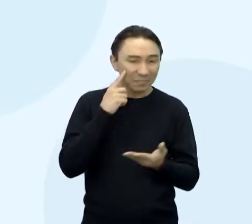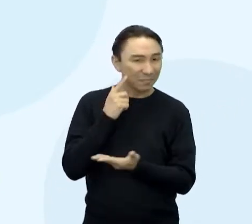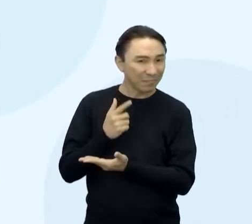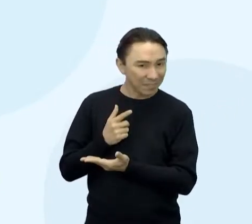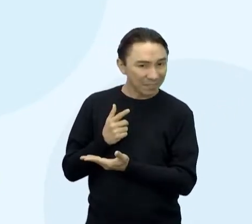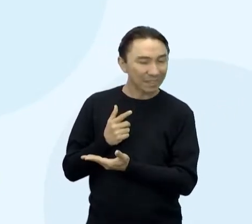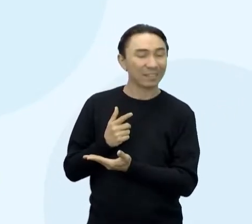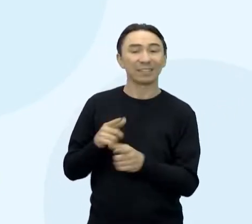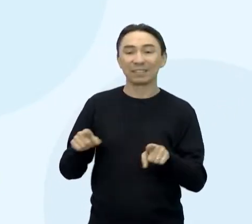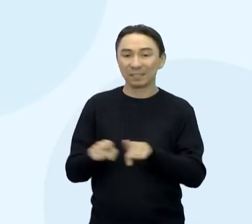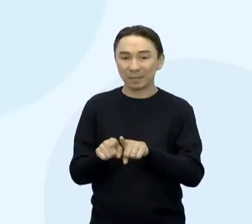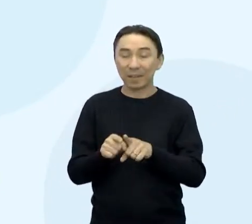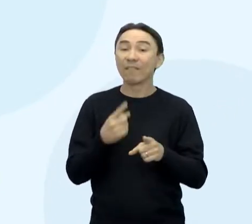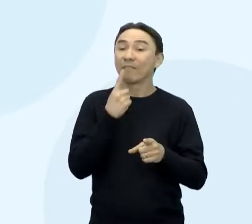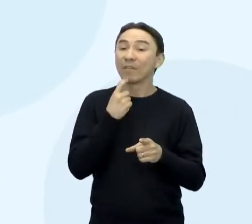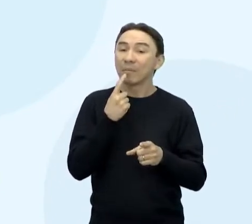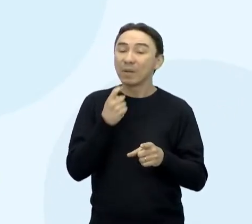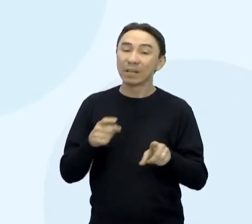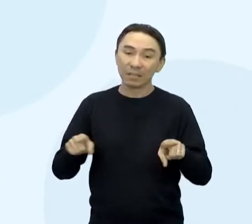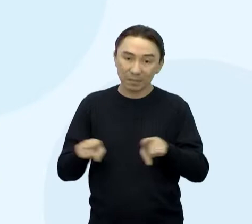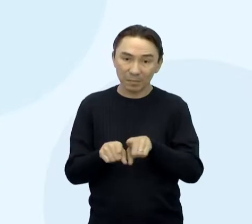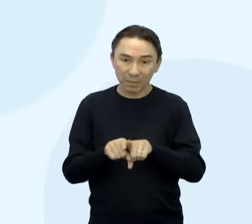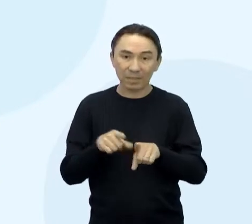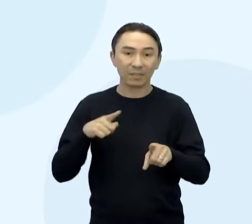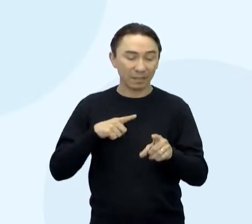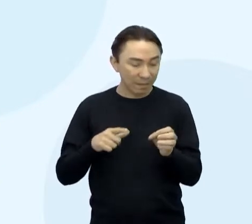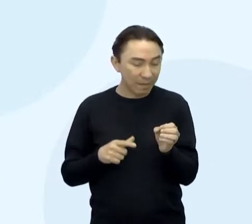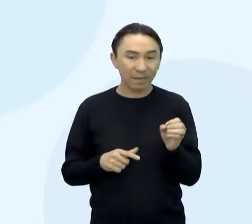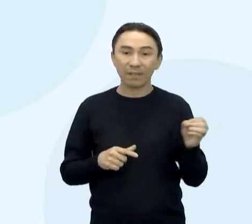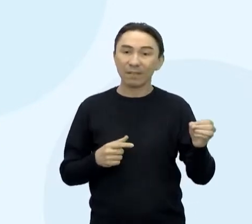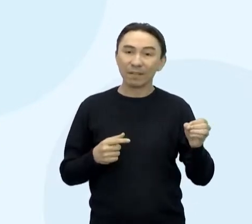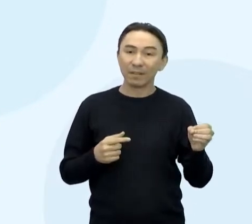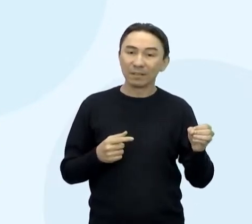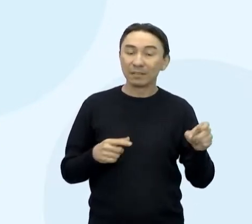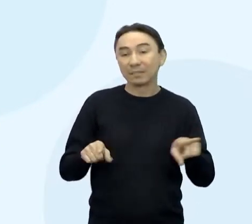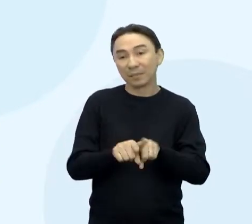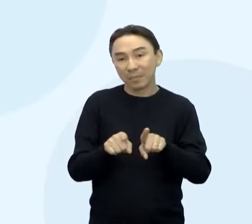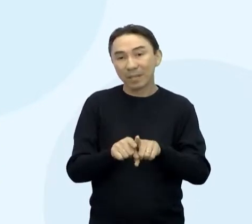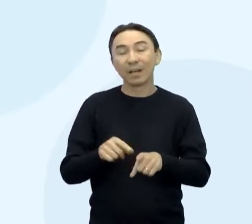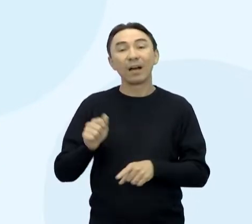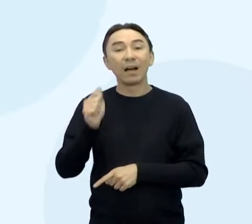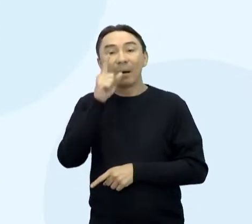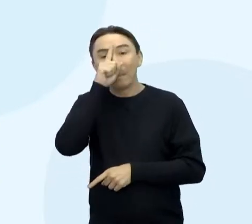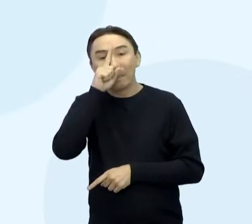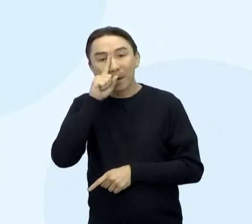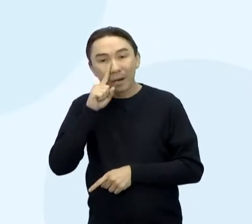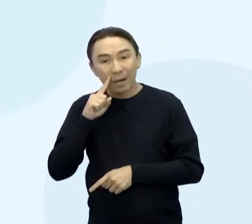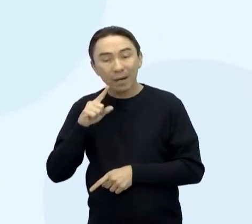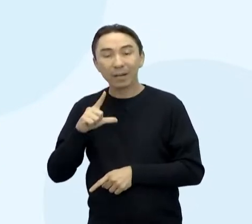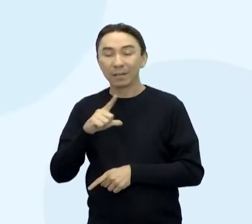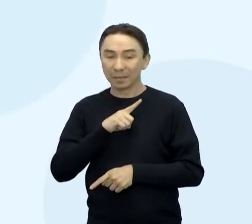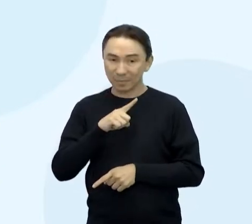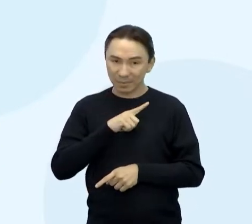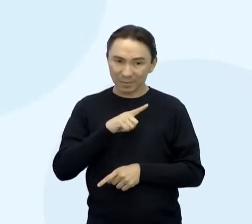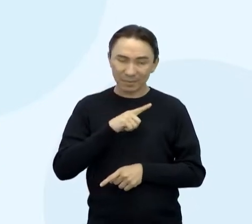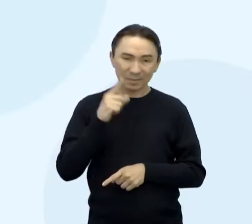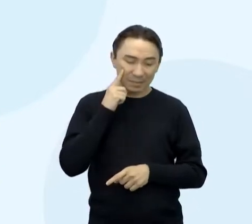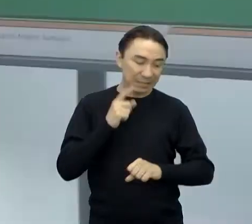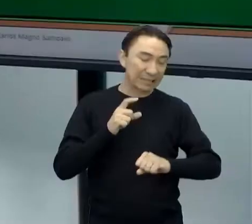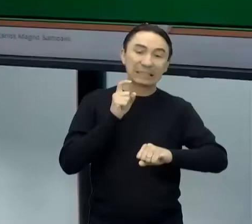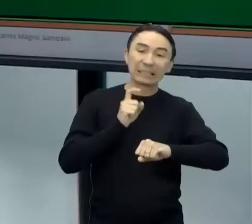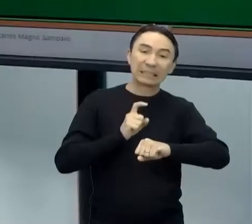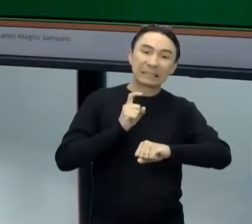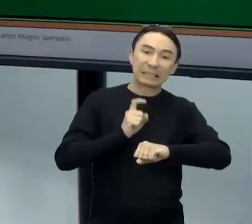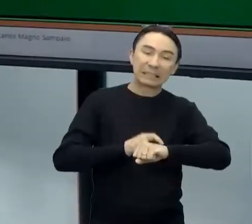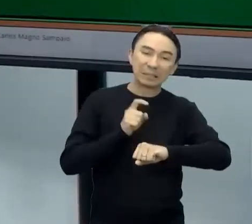ter uma força ali aplicada, né? E a bolinha amarela também. O tempo que fica essas duas bolinhas, pode